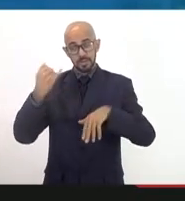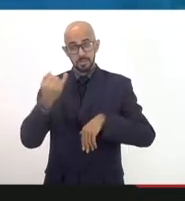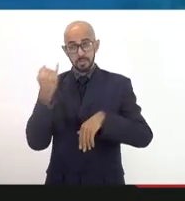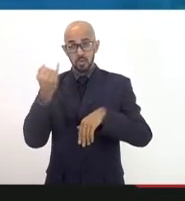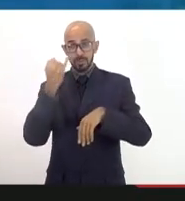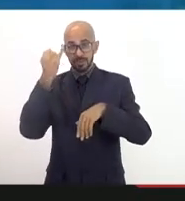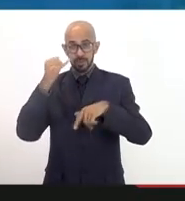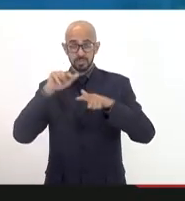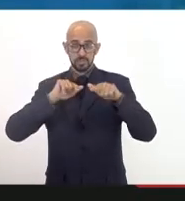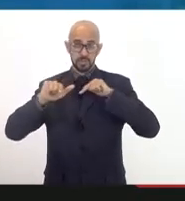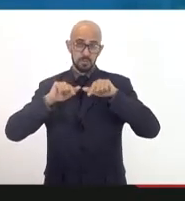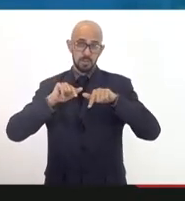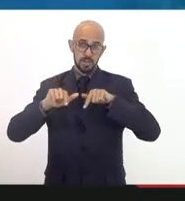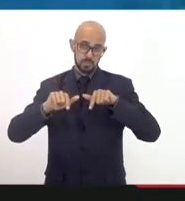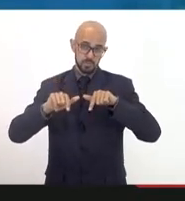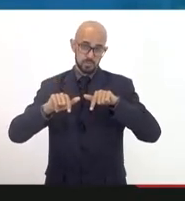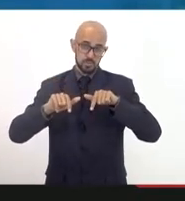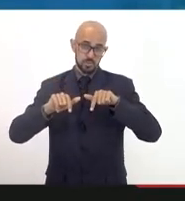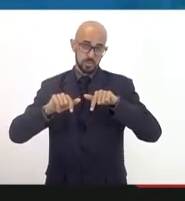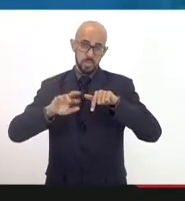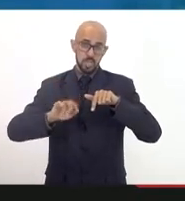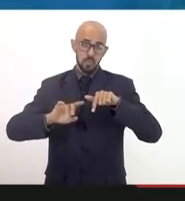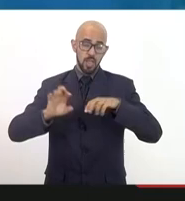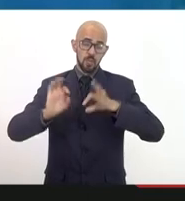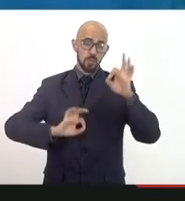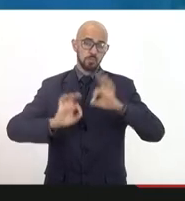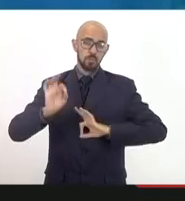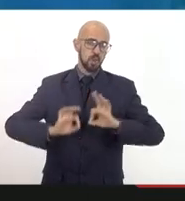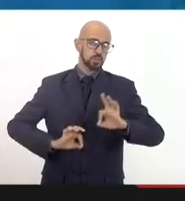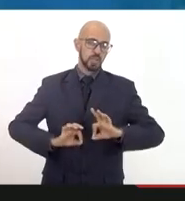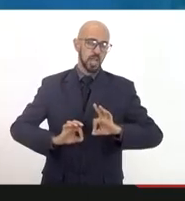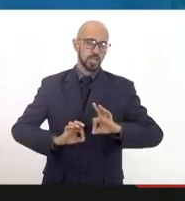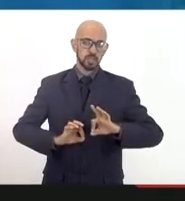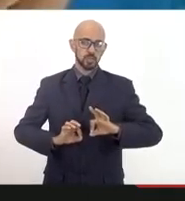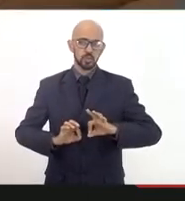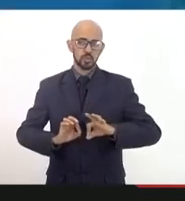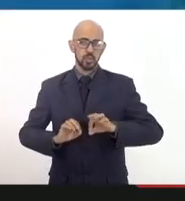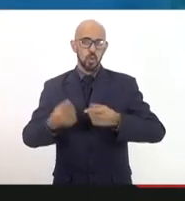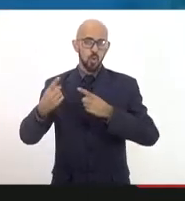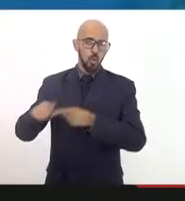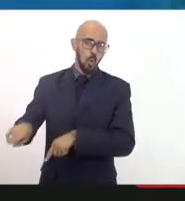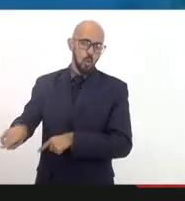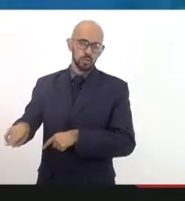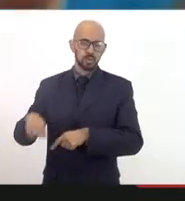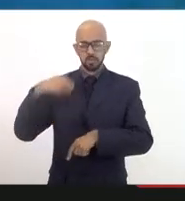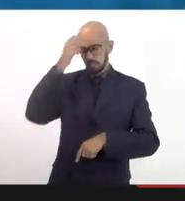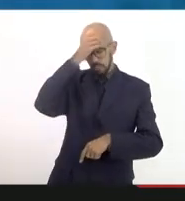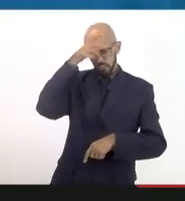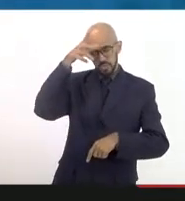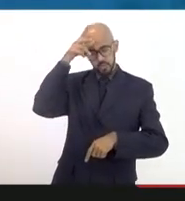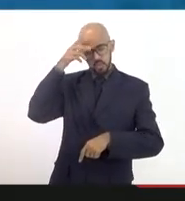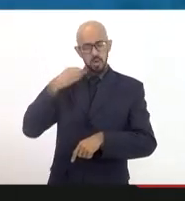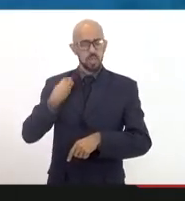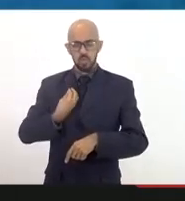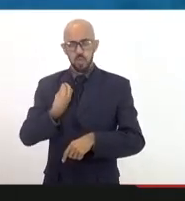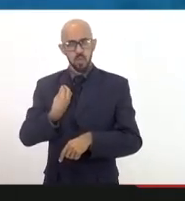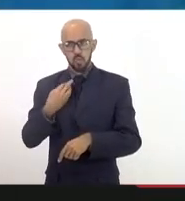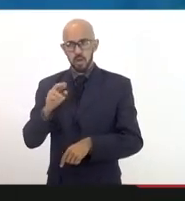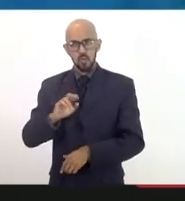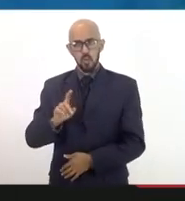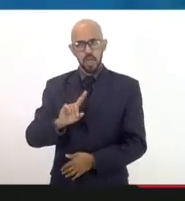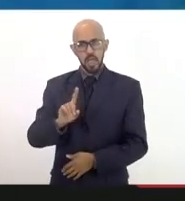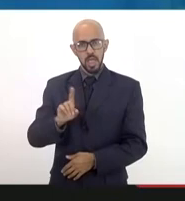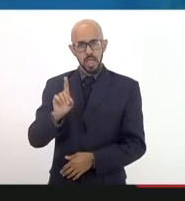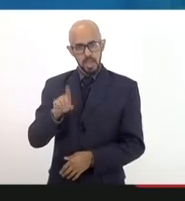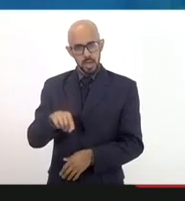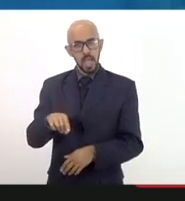de trabalho. Nós não estamos preparando projetos, nem o da Alerj, nem o da Câmara, são contra a prefeitura atual, a outra prefeitura, elas são a